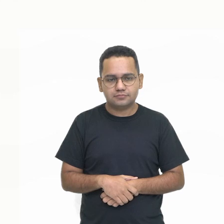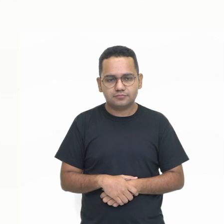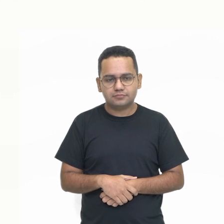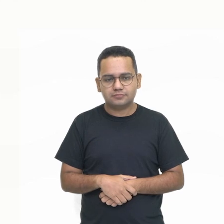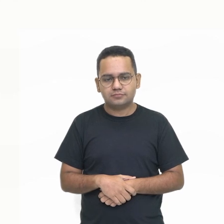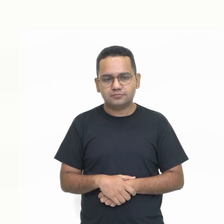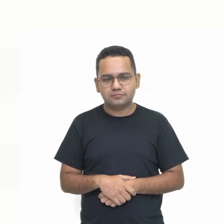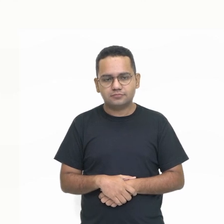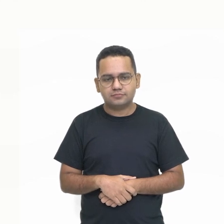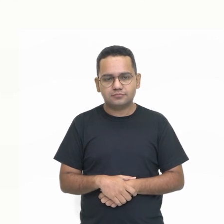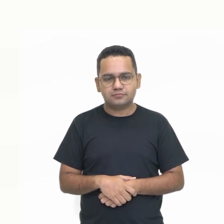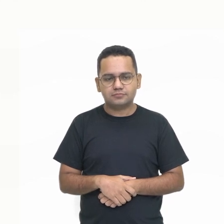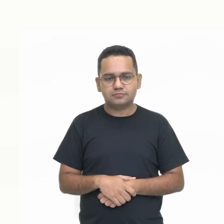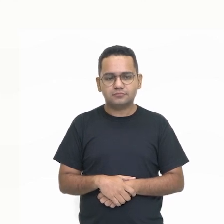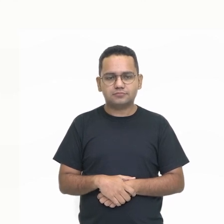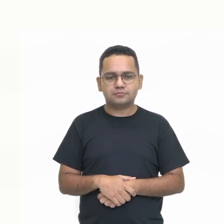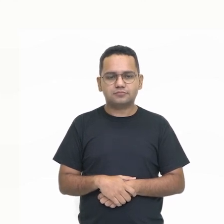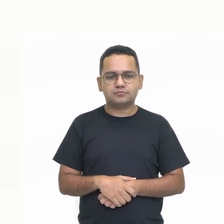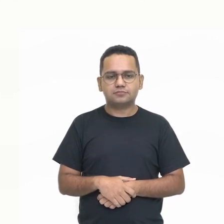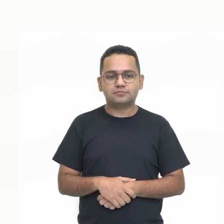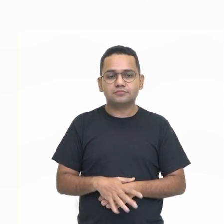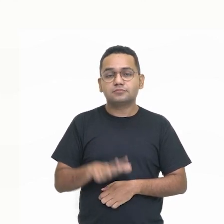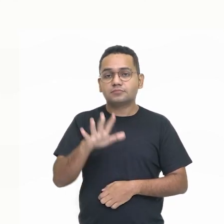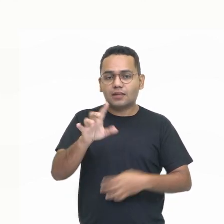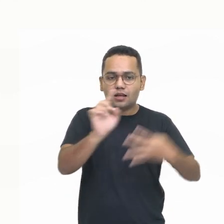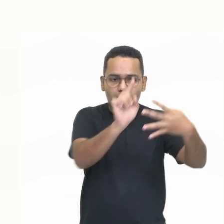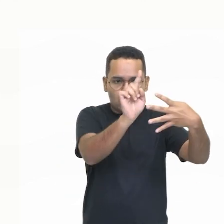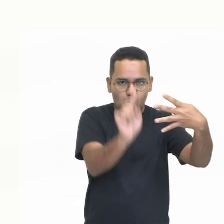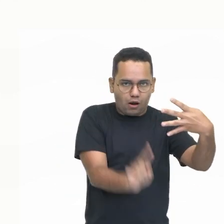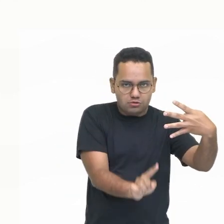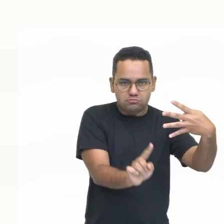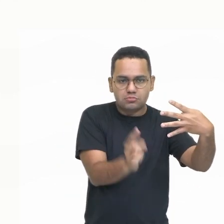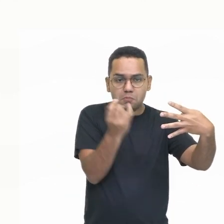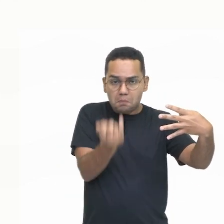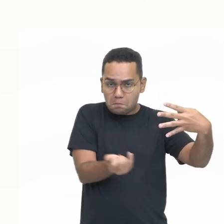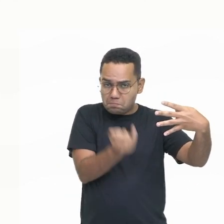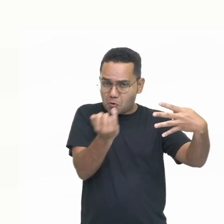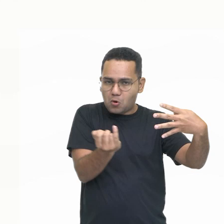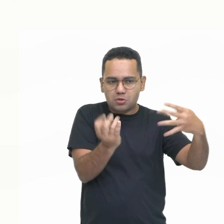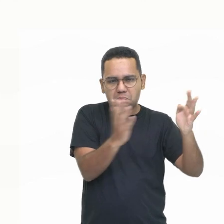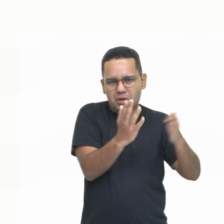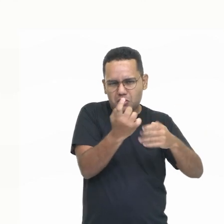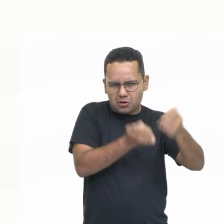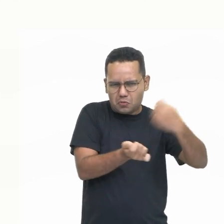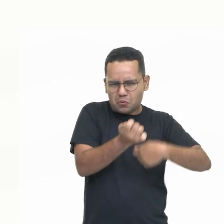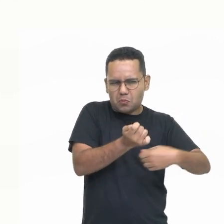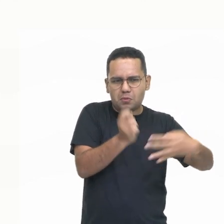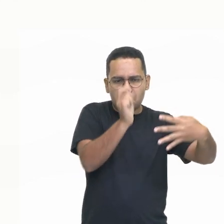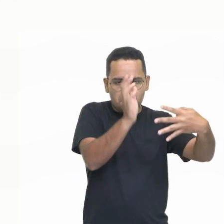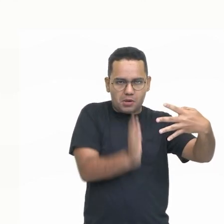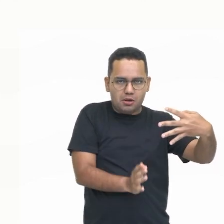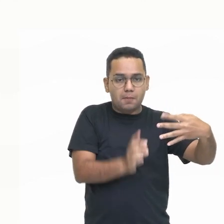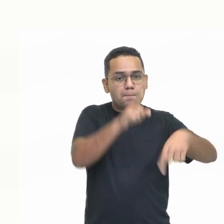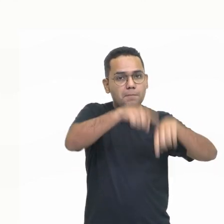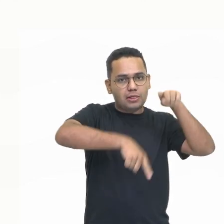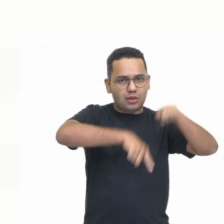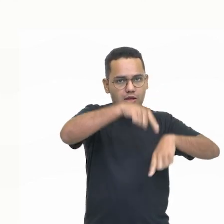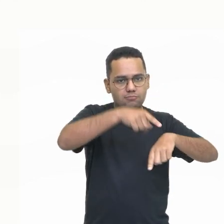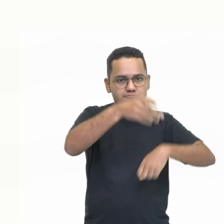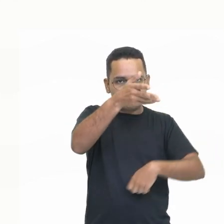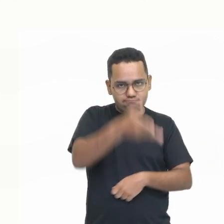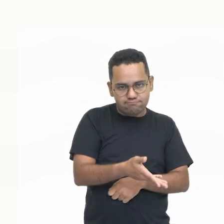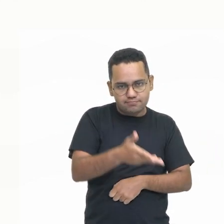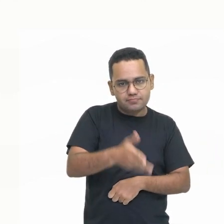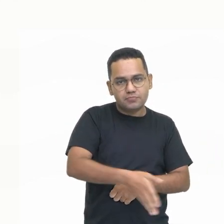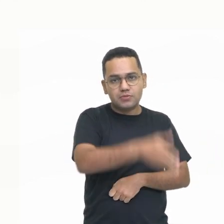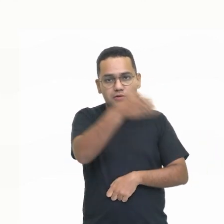né, importantes que estão divididos em principal produto, século, né, a